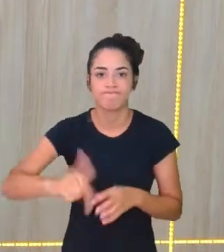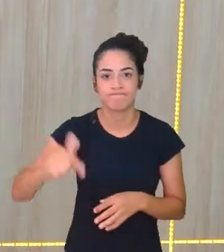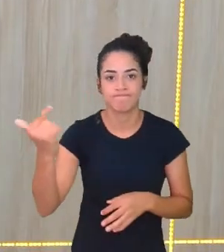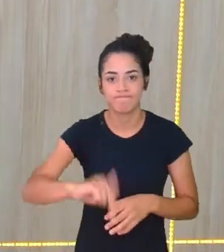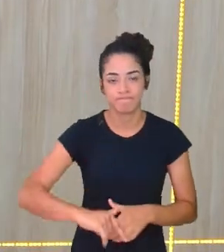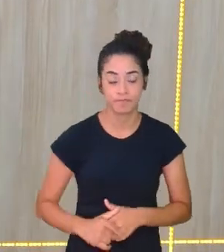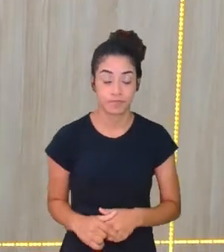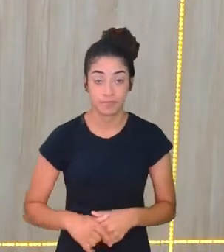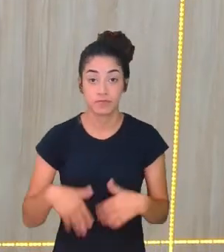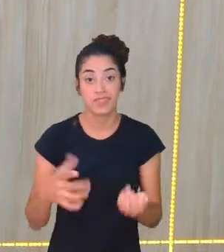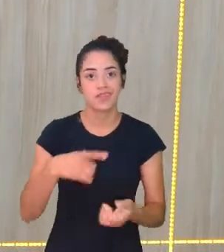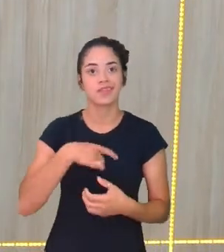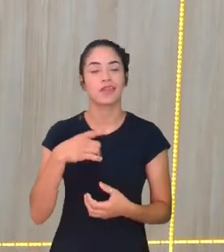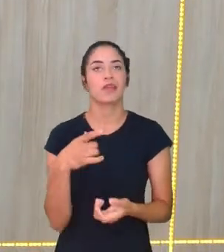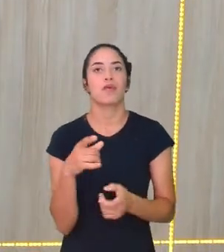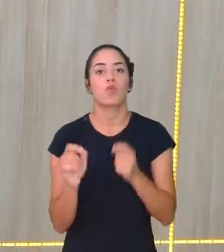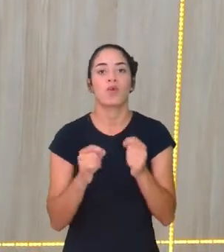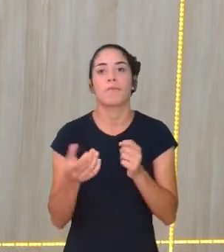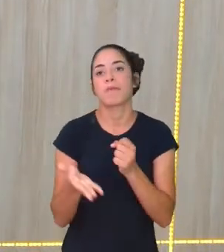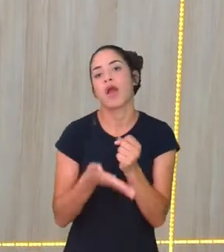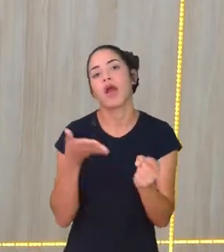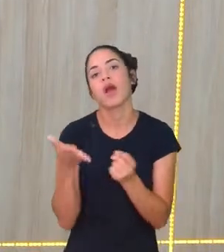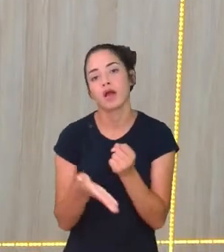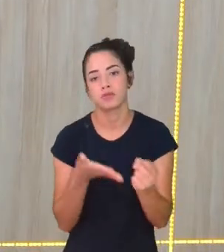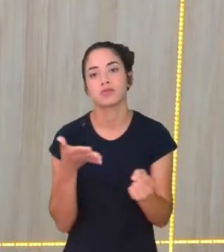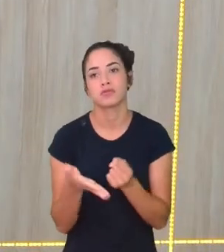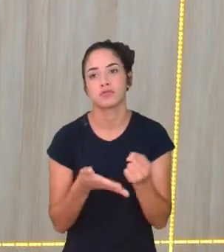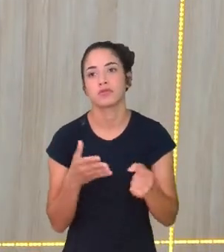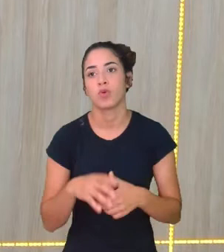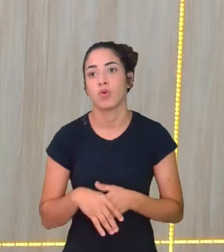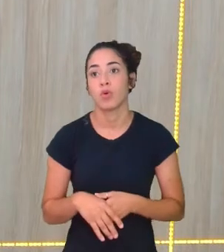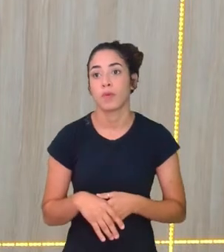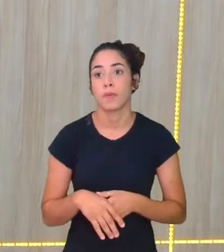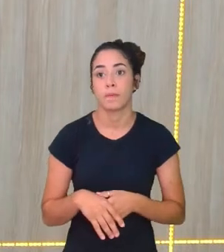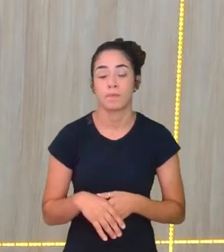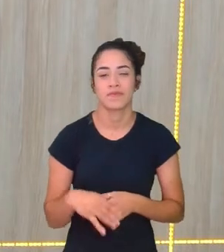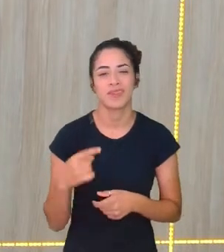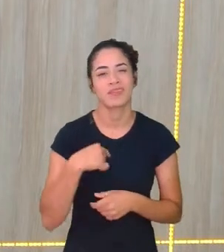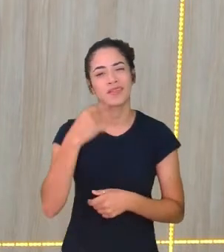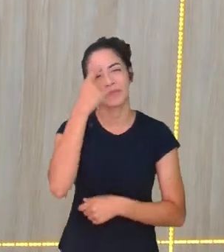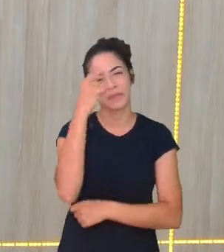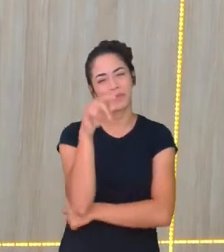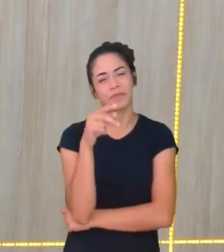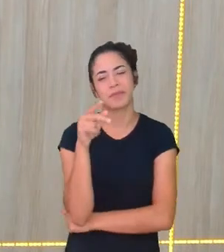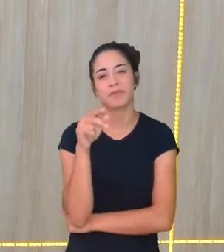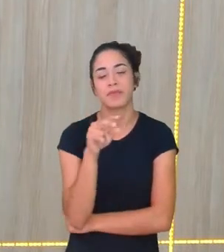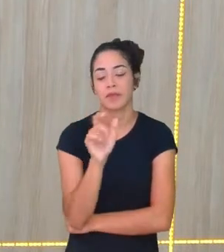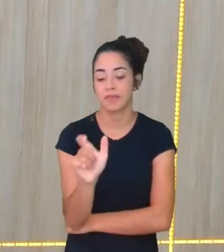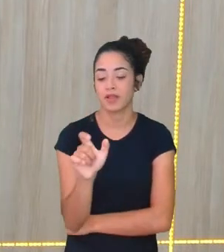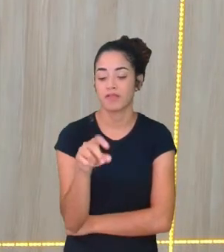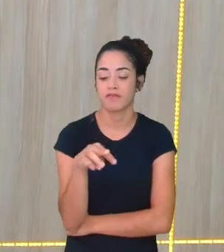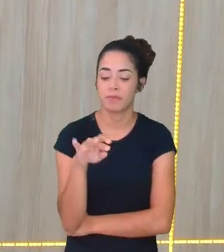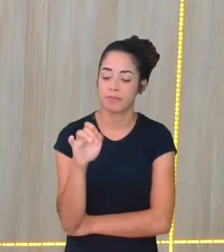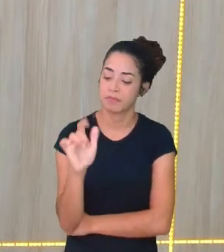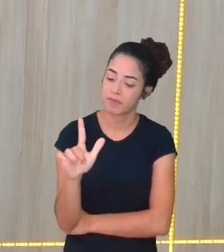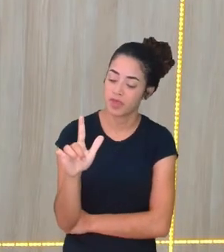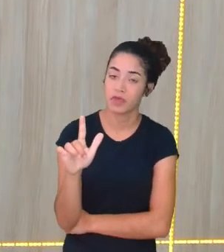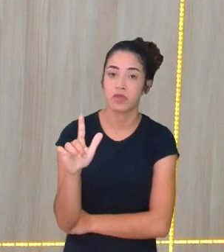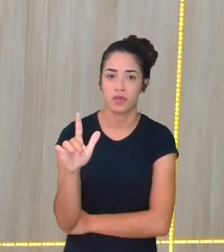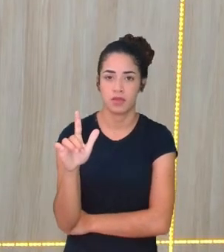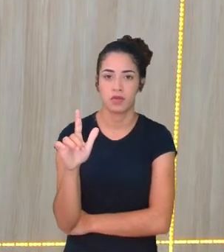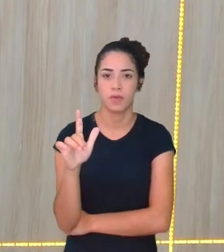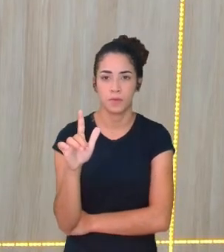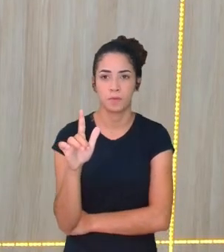a gente teria o básico né é o básico lembra da palavrinha Mel né m de monocultura é